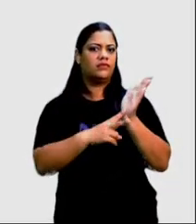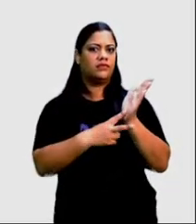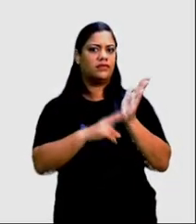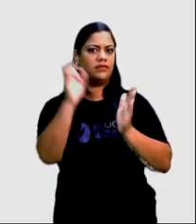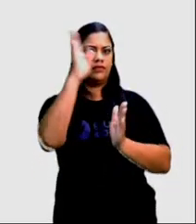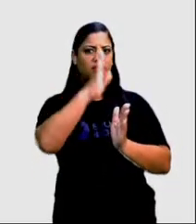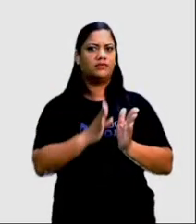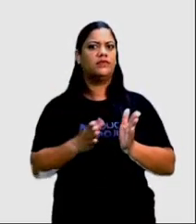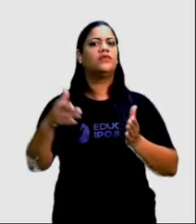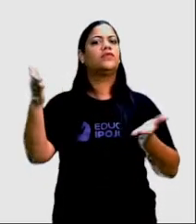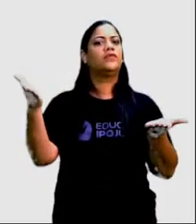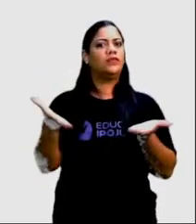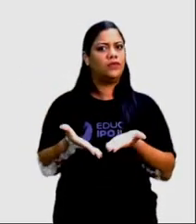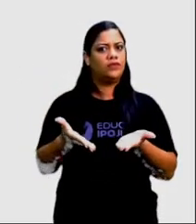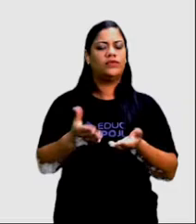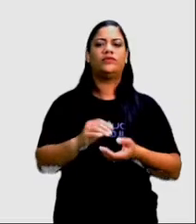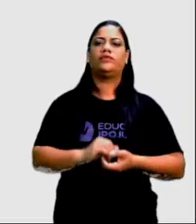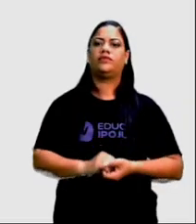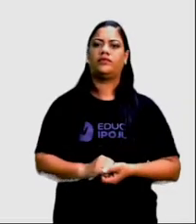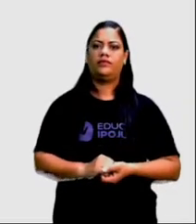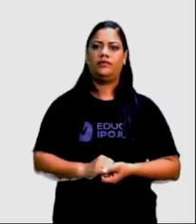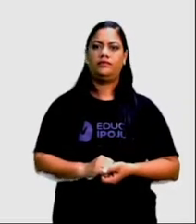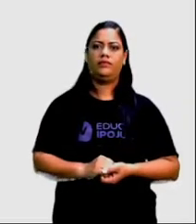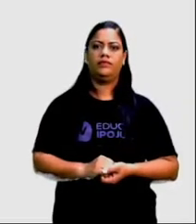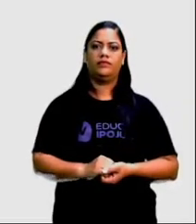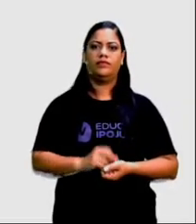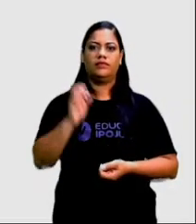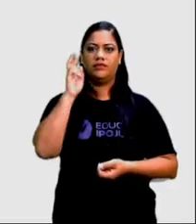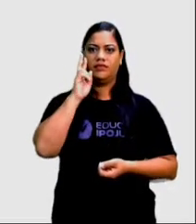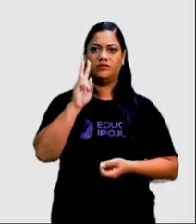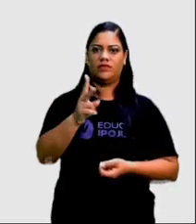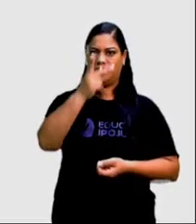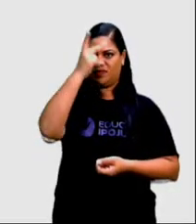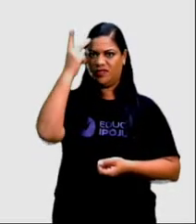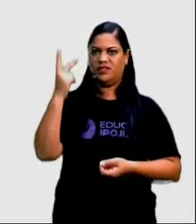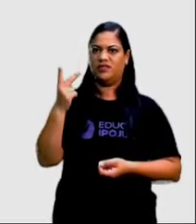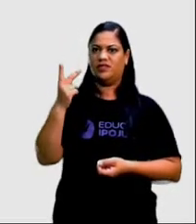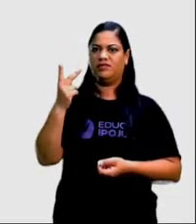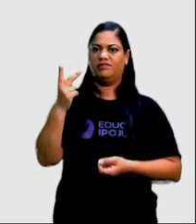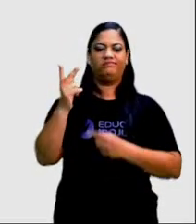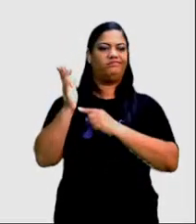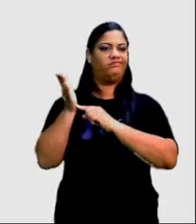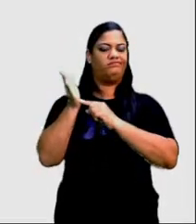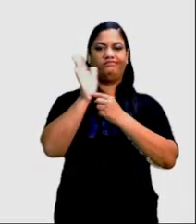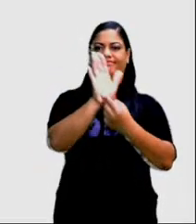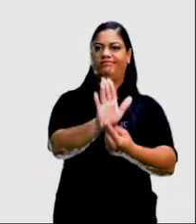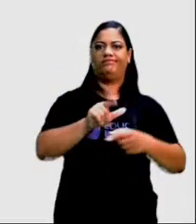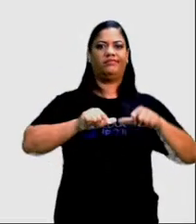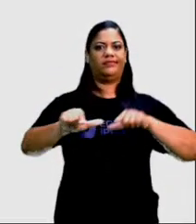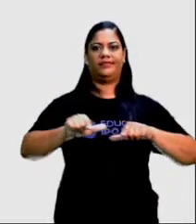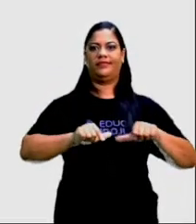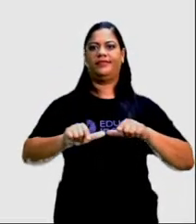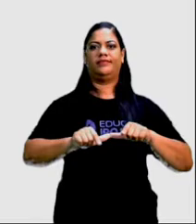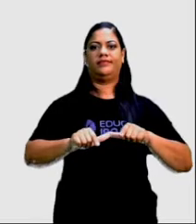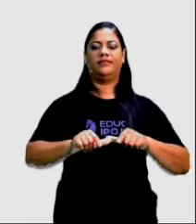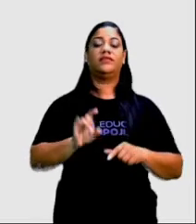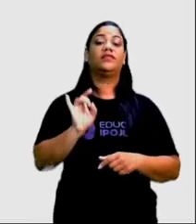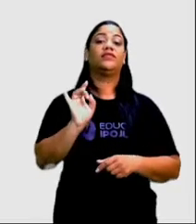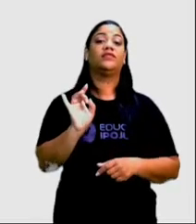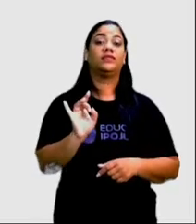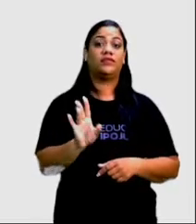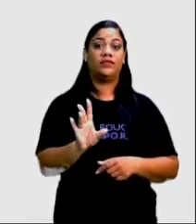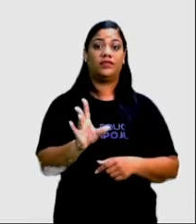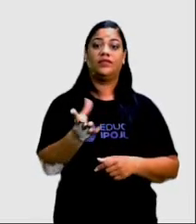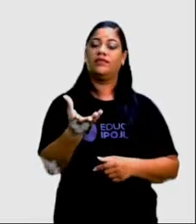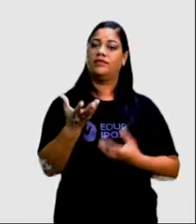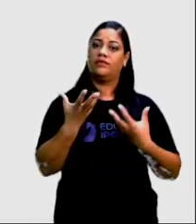hoje, pois boa parte dos sindicatos seria, na visão dos críticos, não representativa. Ou pior, apenas uma forma